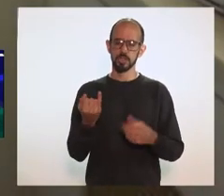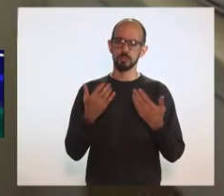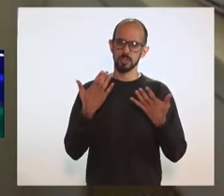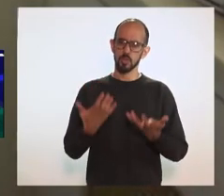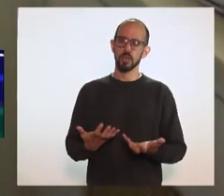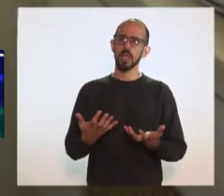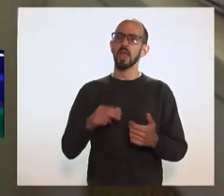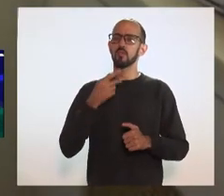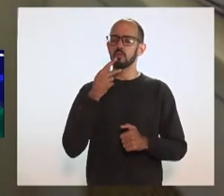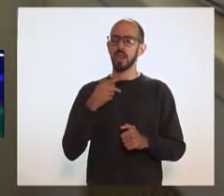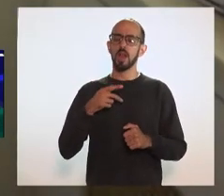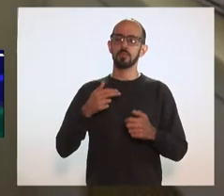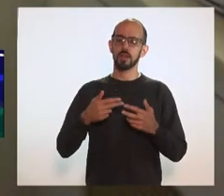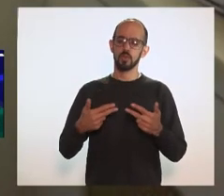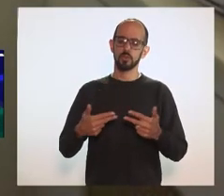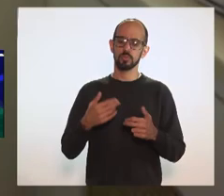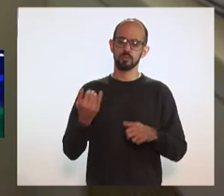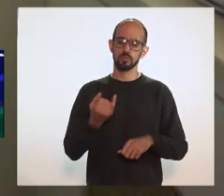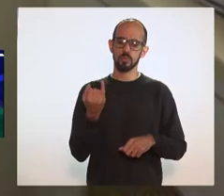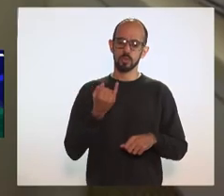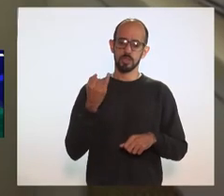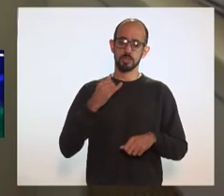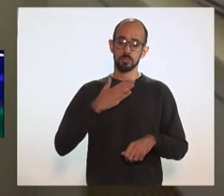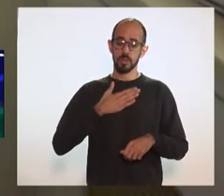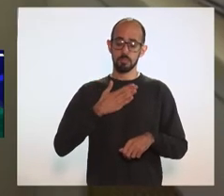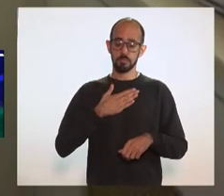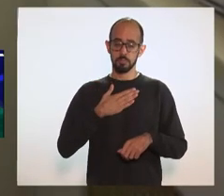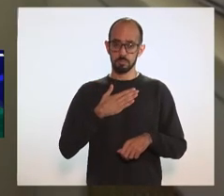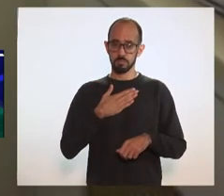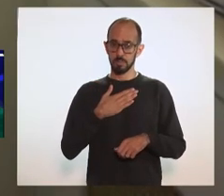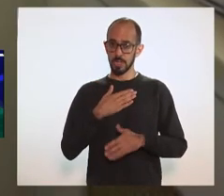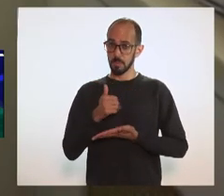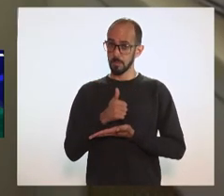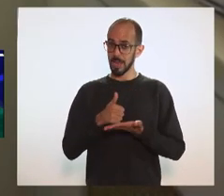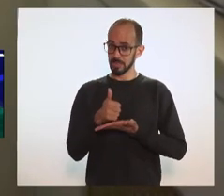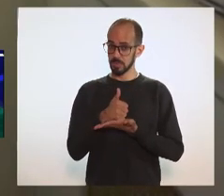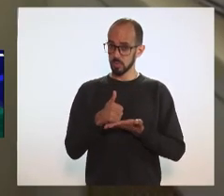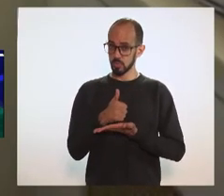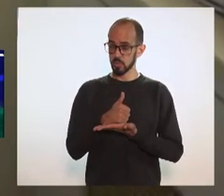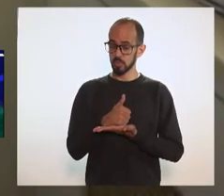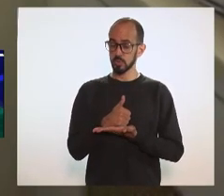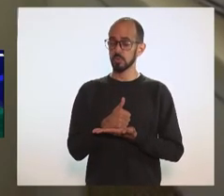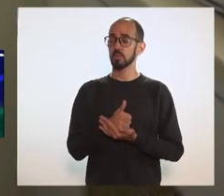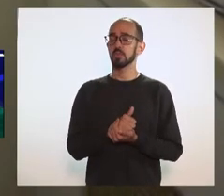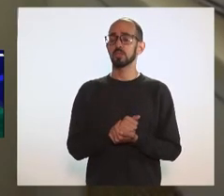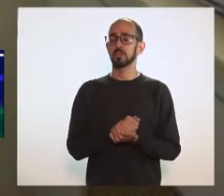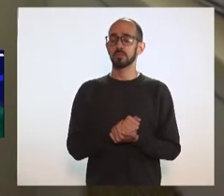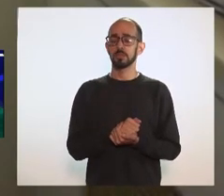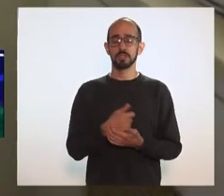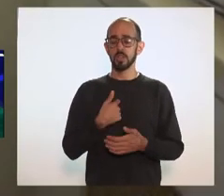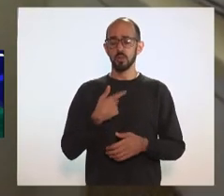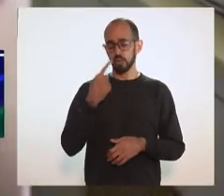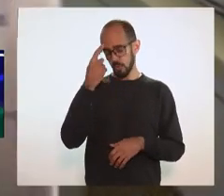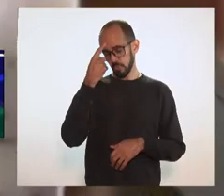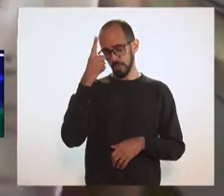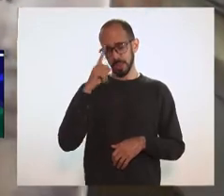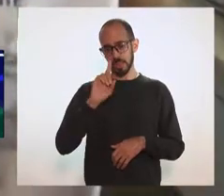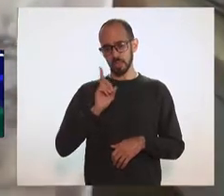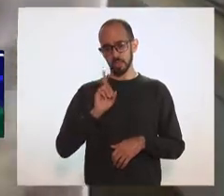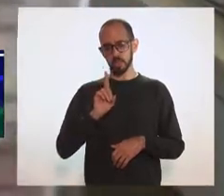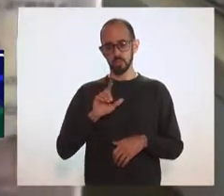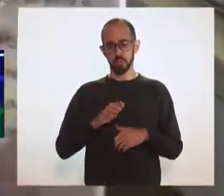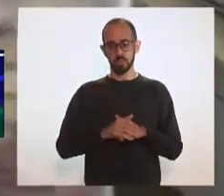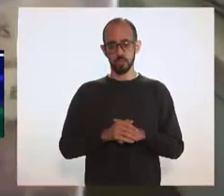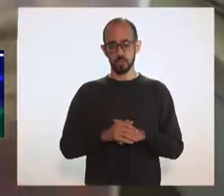uma que, para mim, também é fundamental e eu não estou inventando. Está aqui, ó,